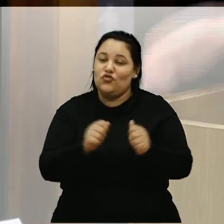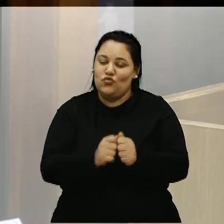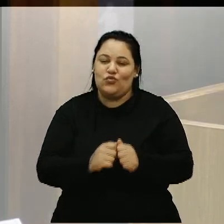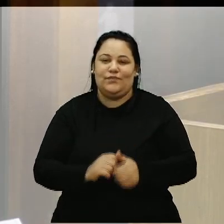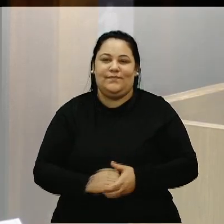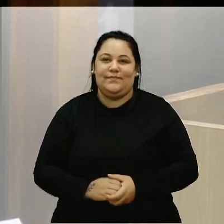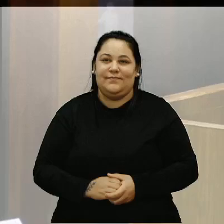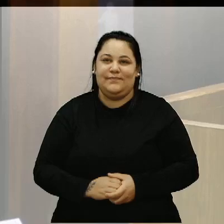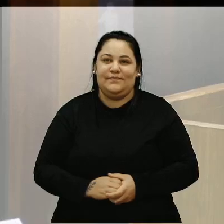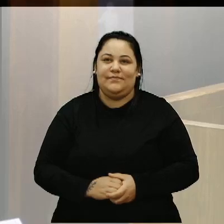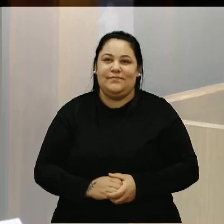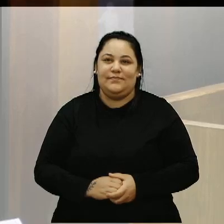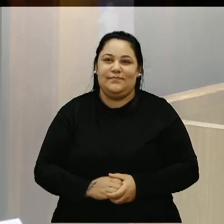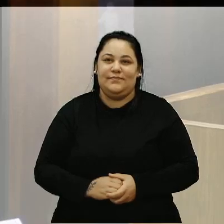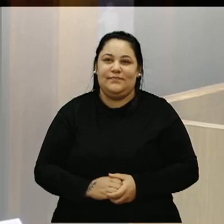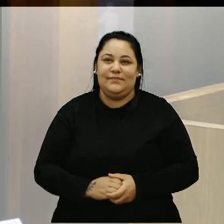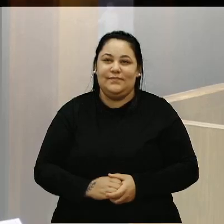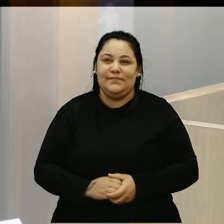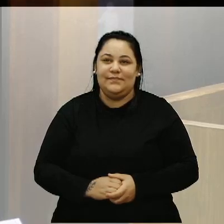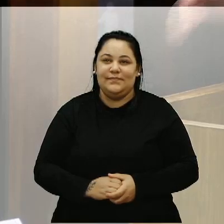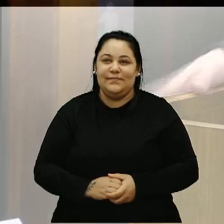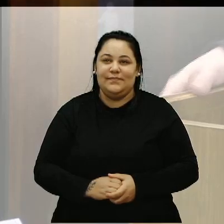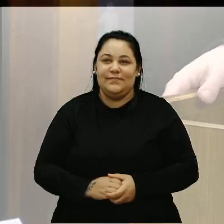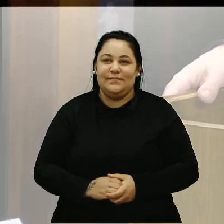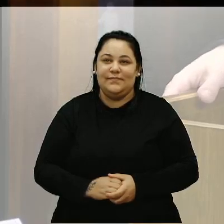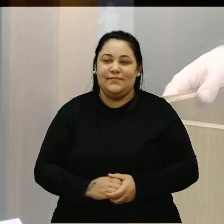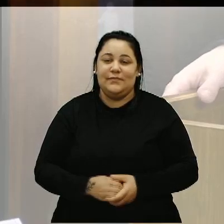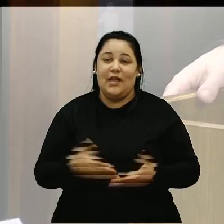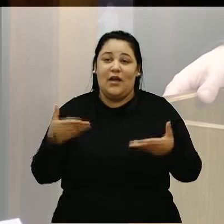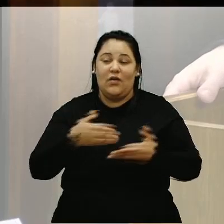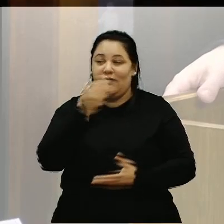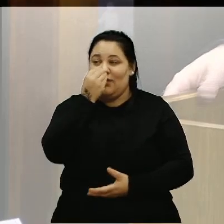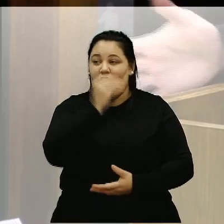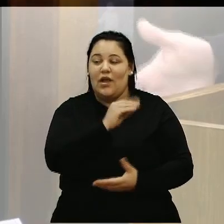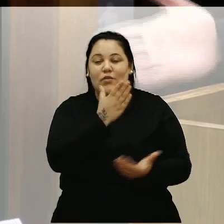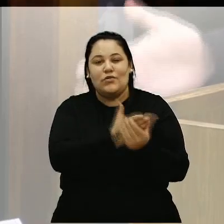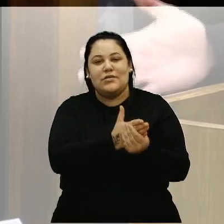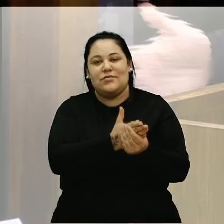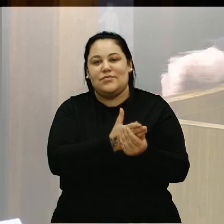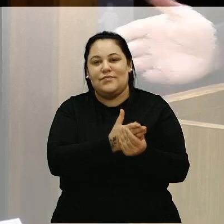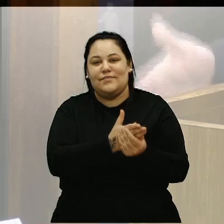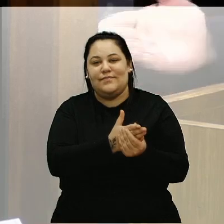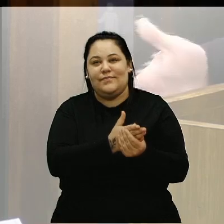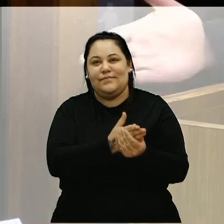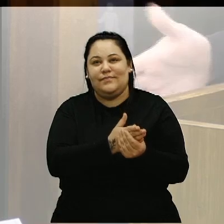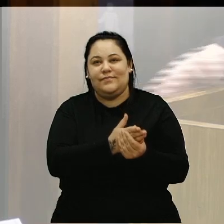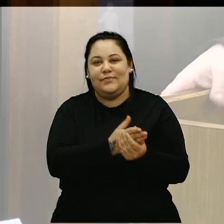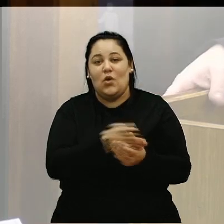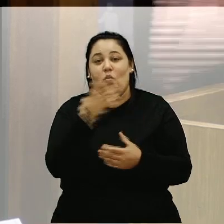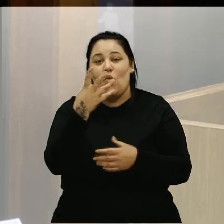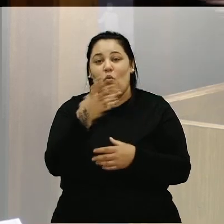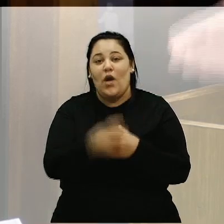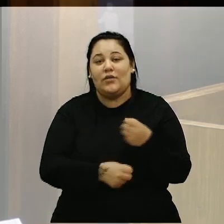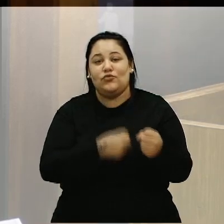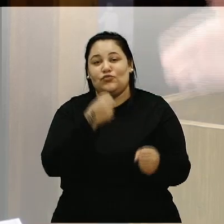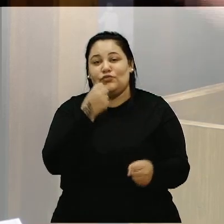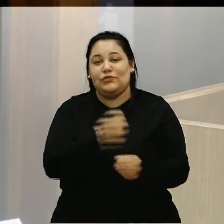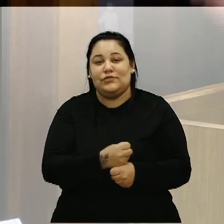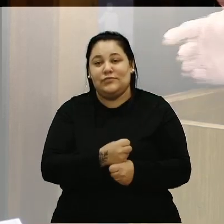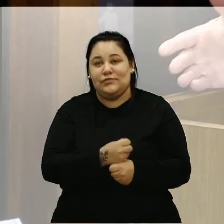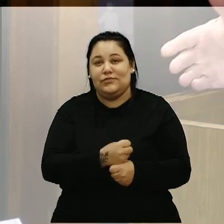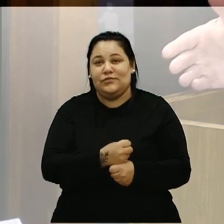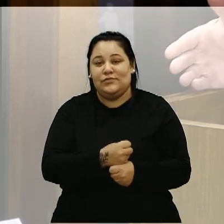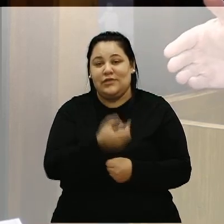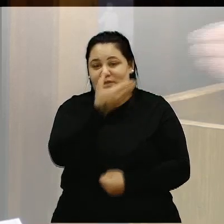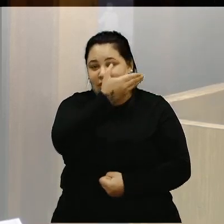E aí me sentaram em cima do processo. Praticamente 4 anos sentado em cima de